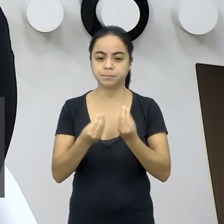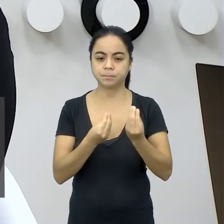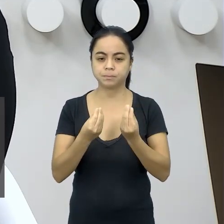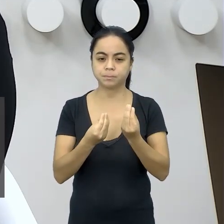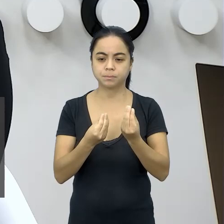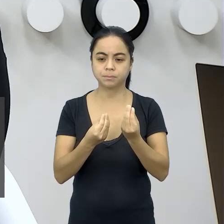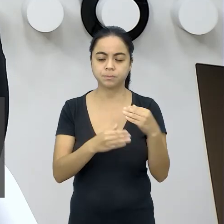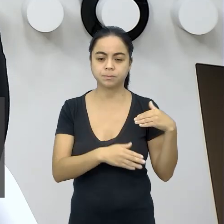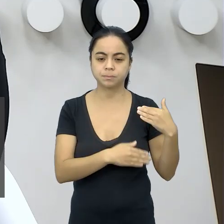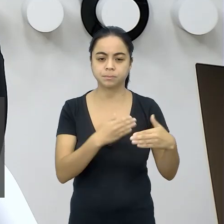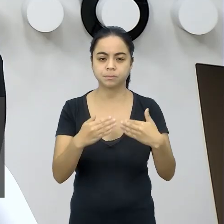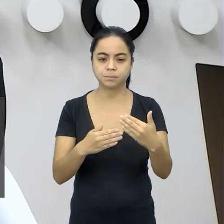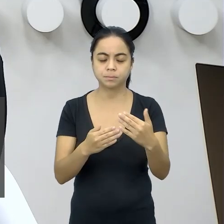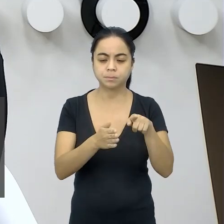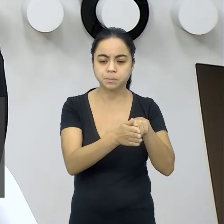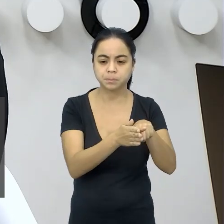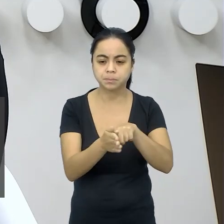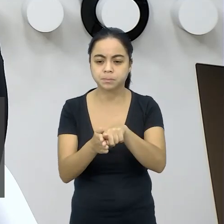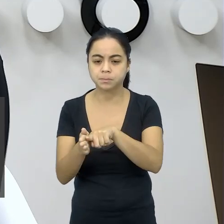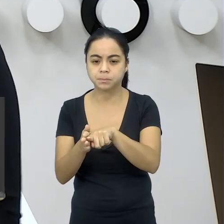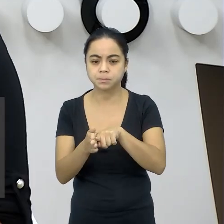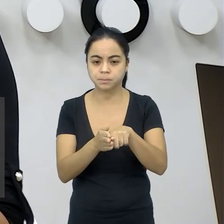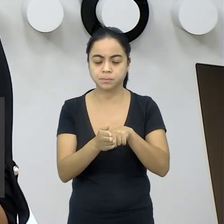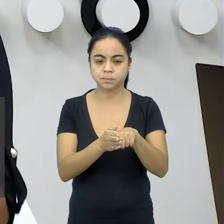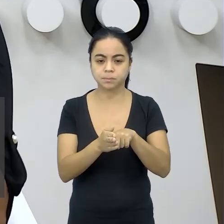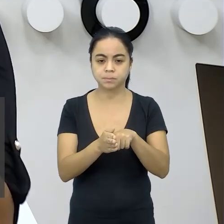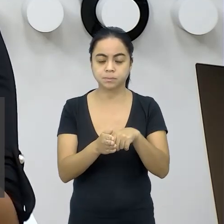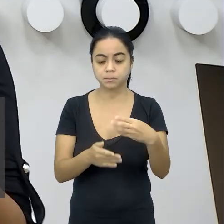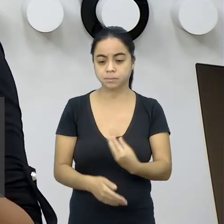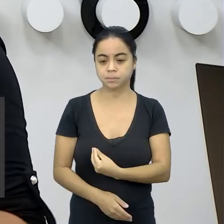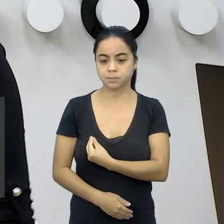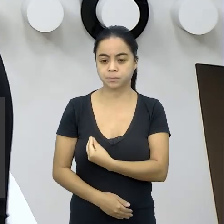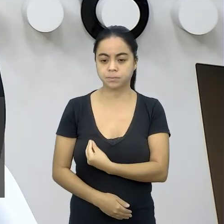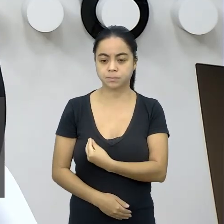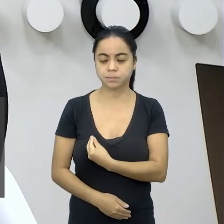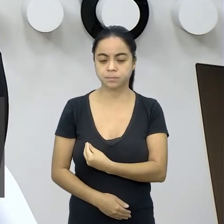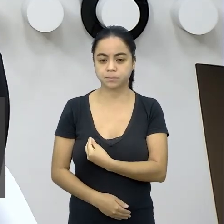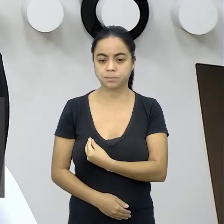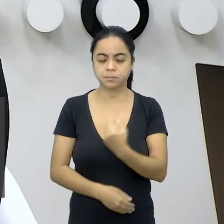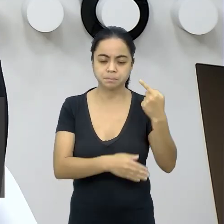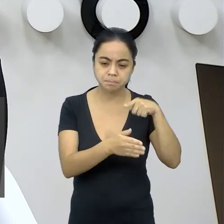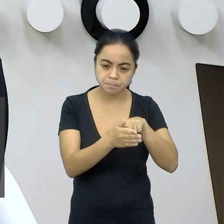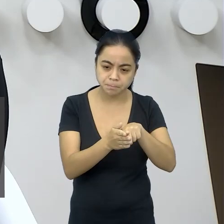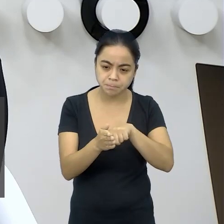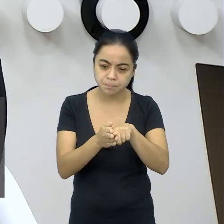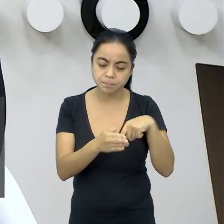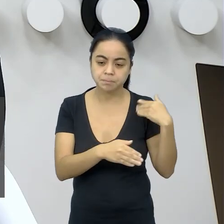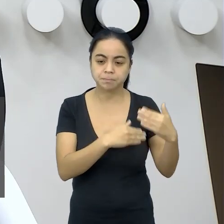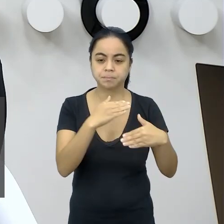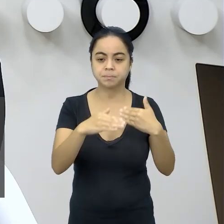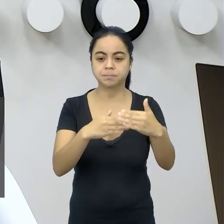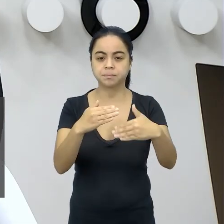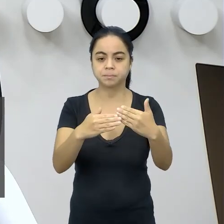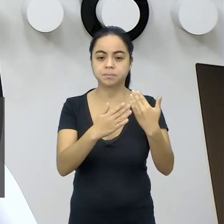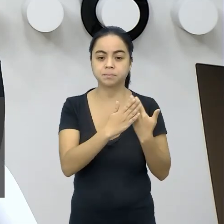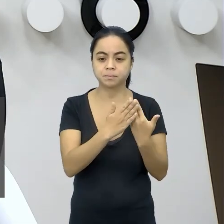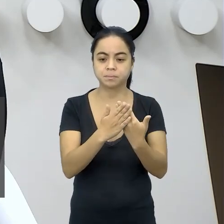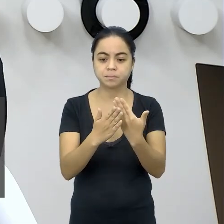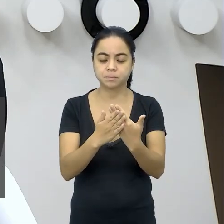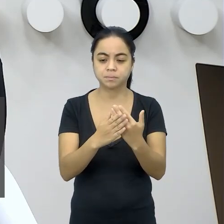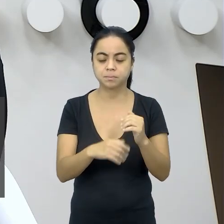utilizados em procedimentos de investigação, então ele vai viver, né, essa investigação e desenvolver esse